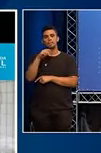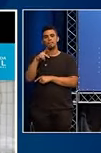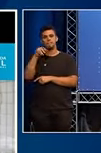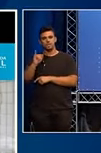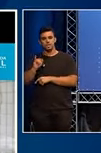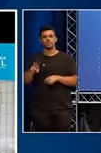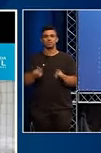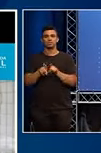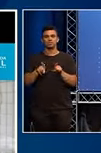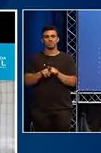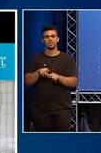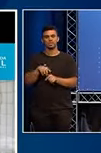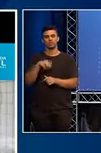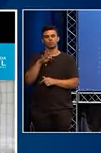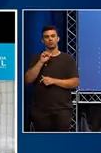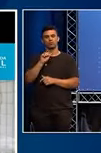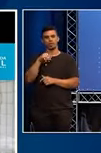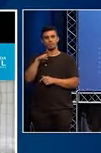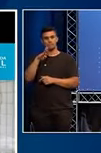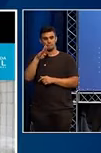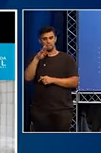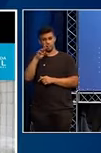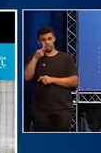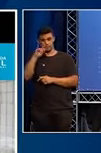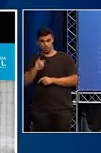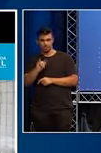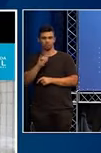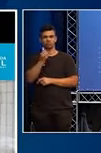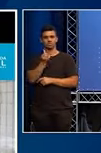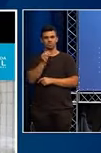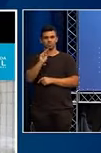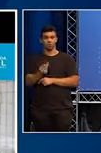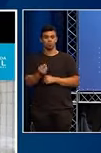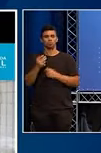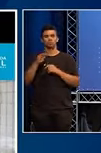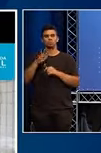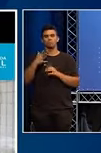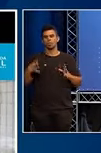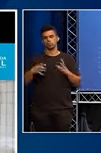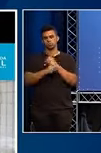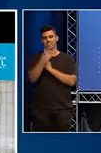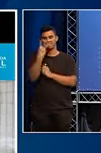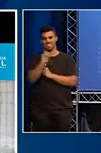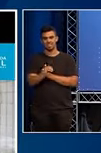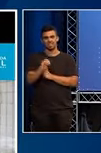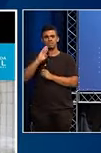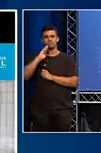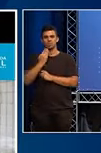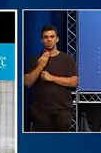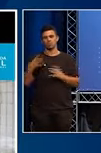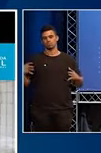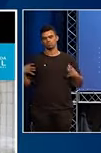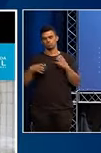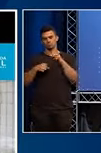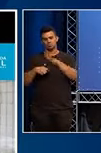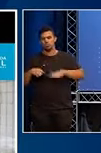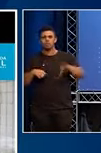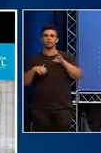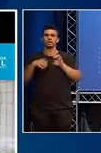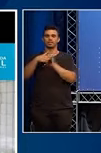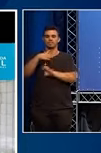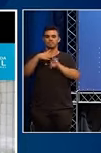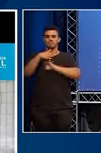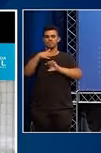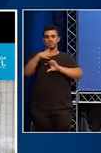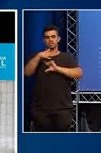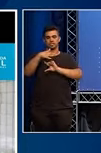FAMP, mais 6 bilhões e meio, ou seja, no total são quase 30 bilhões de reais para as micro e pequenas empresas, ao redor